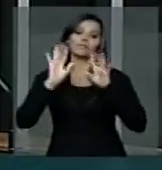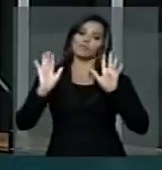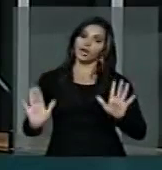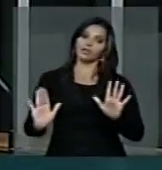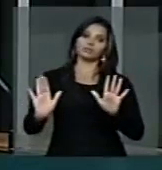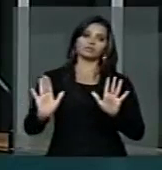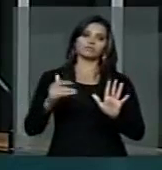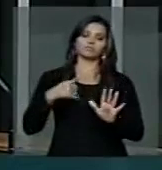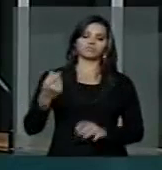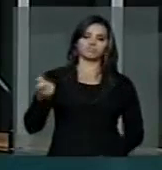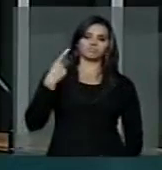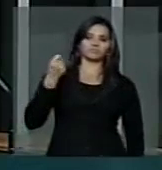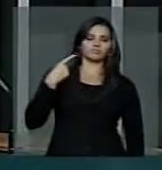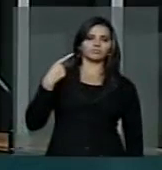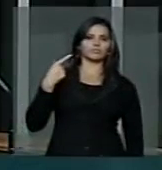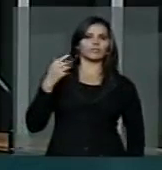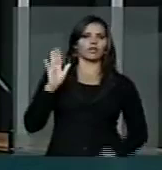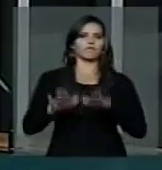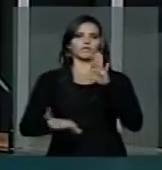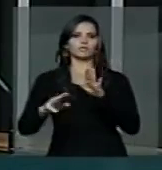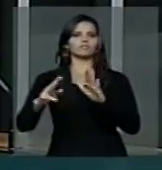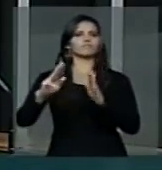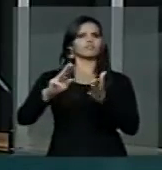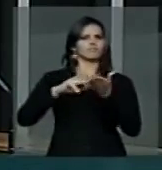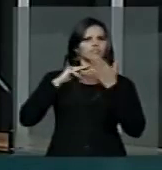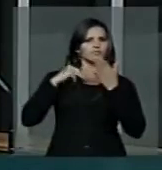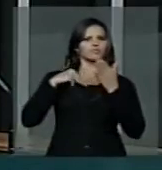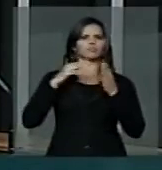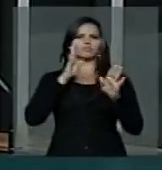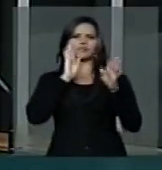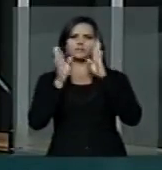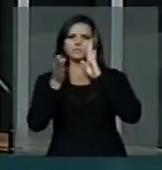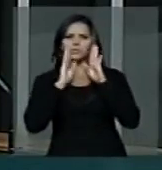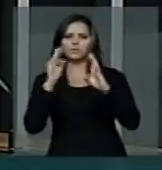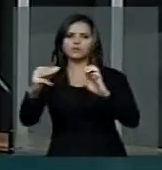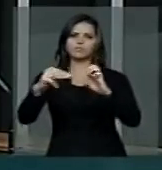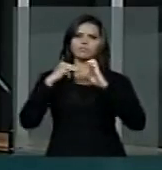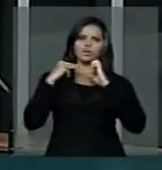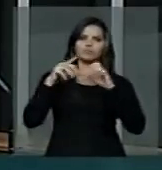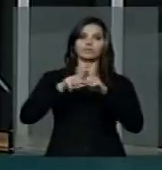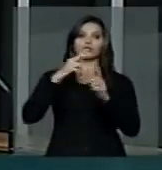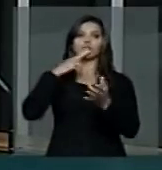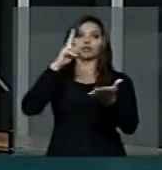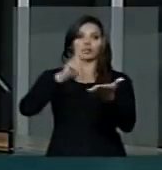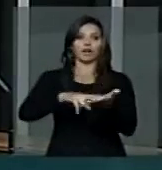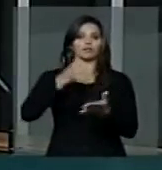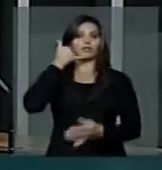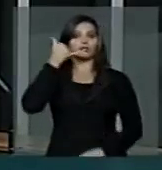das intimidações vindas através de mensagens nas diversas redes sociais e através de cartas e